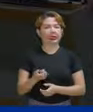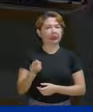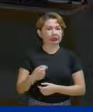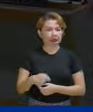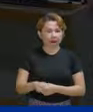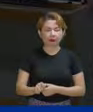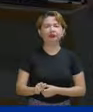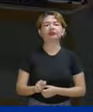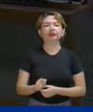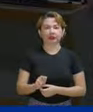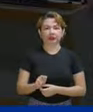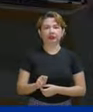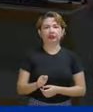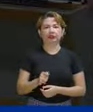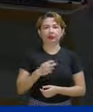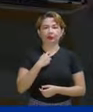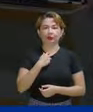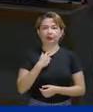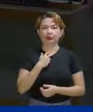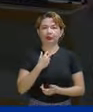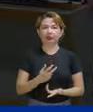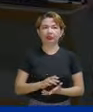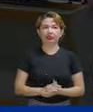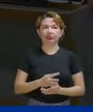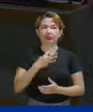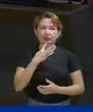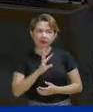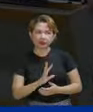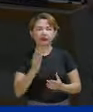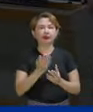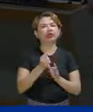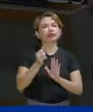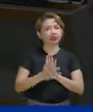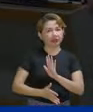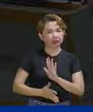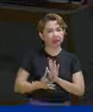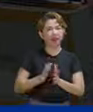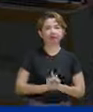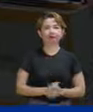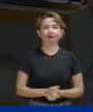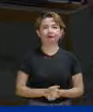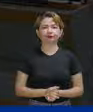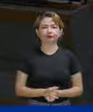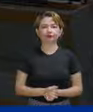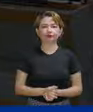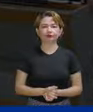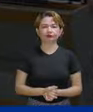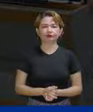deve não conhecer embargo de declaração por